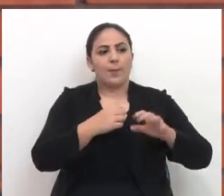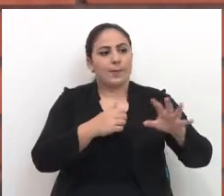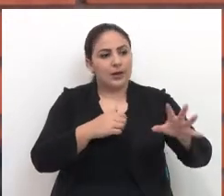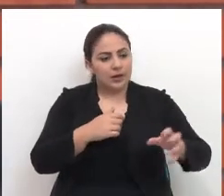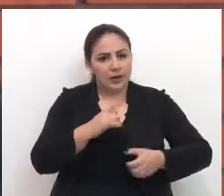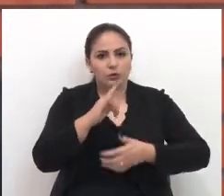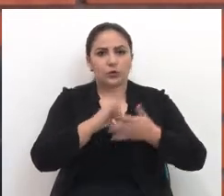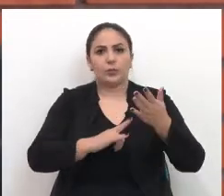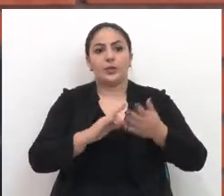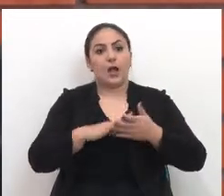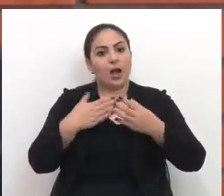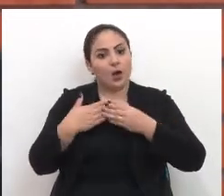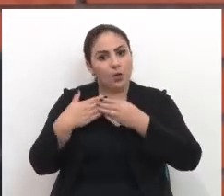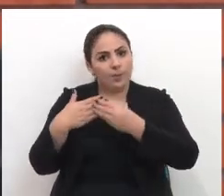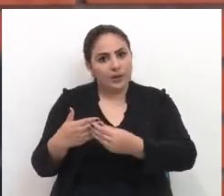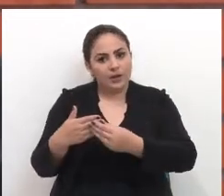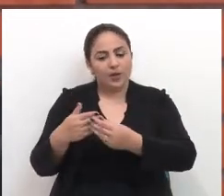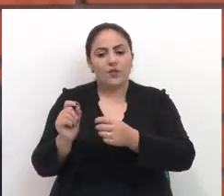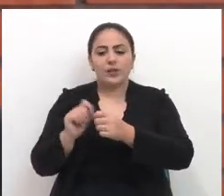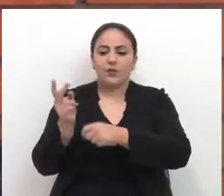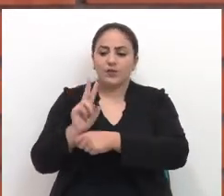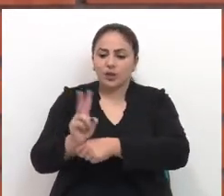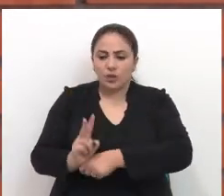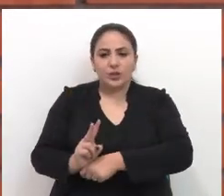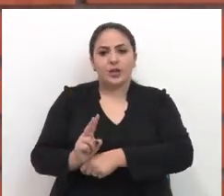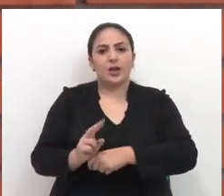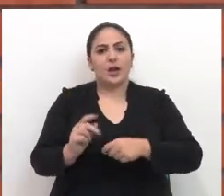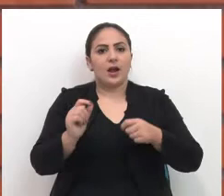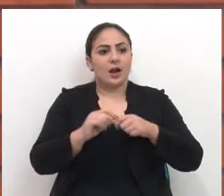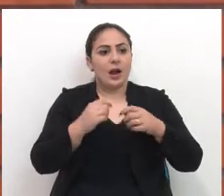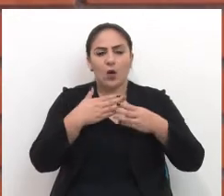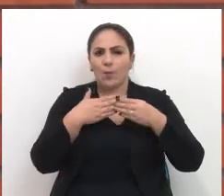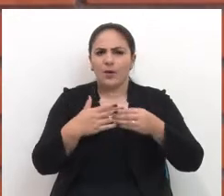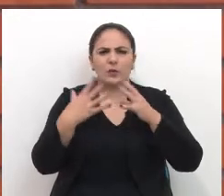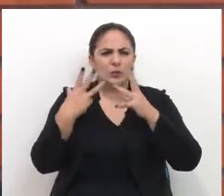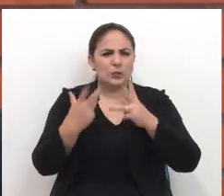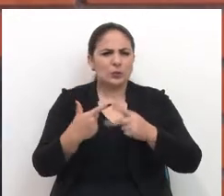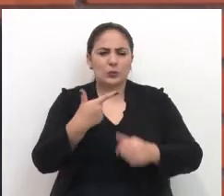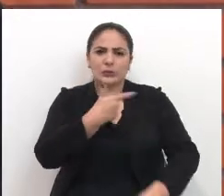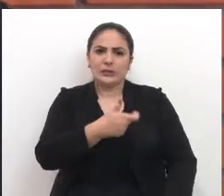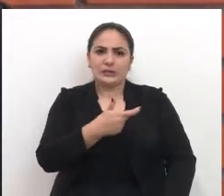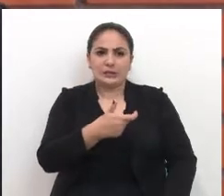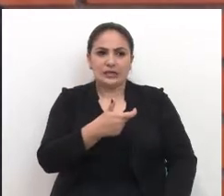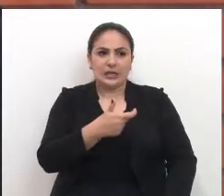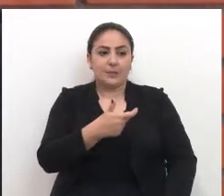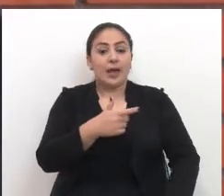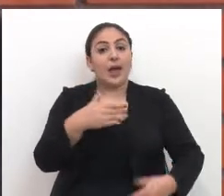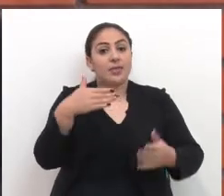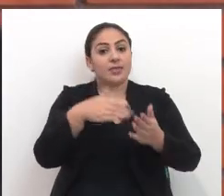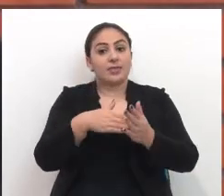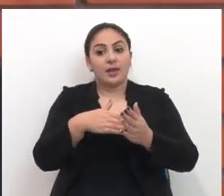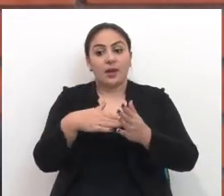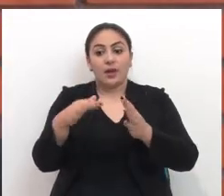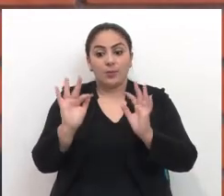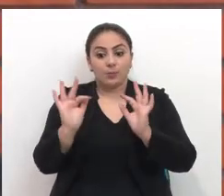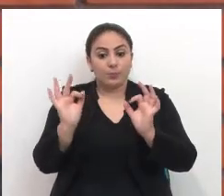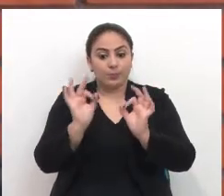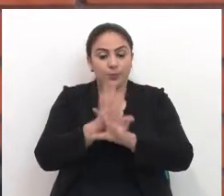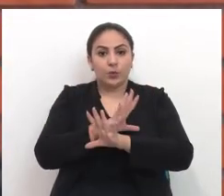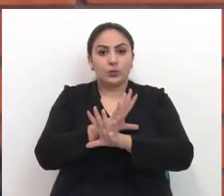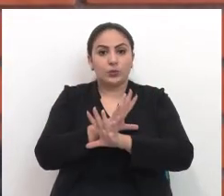veículo, acompanhava as pessoas a fazer a vistoria, acompanhava em todos os exames, até a entrega final do processo